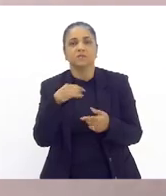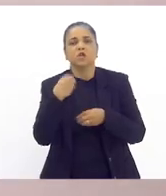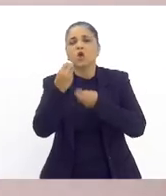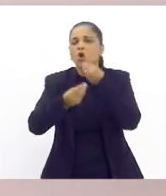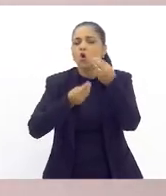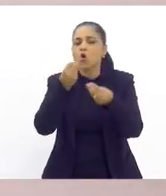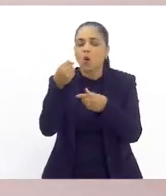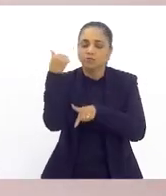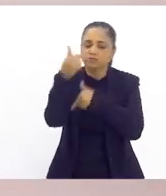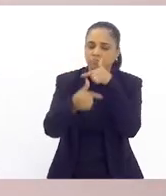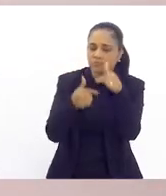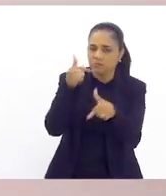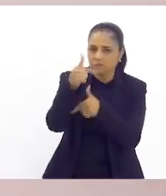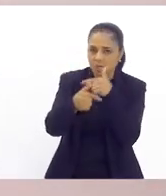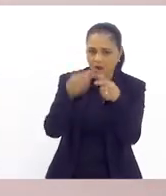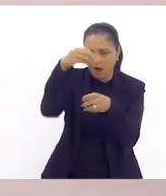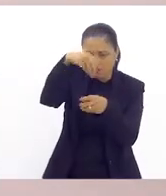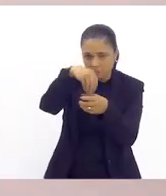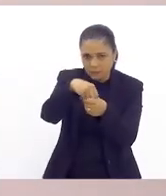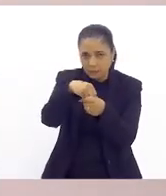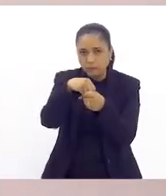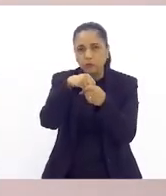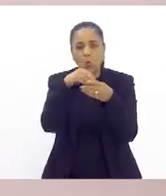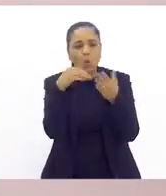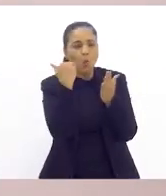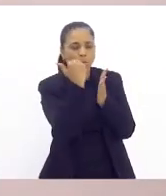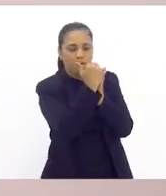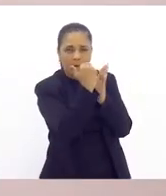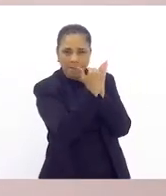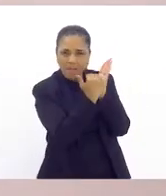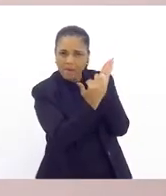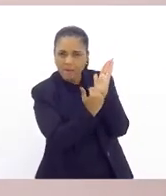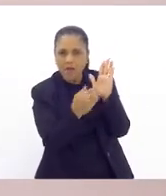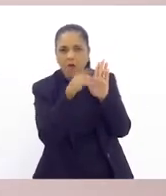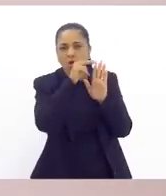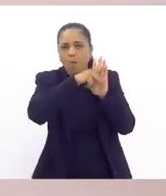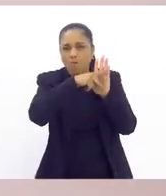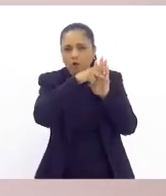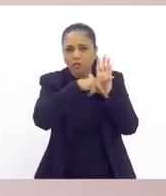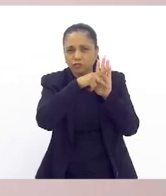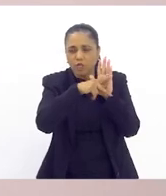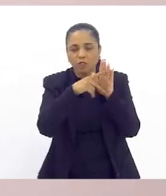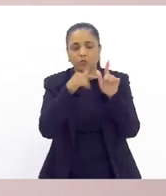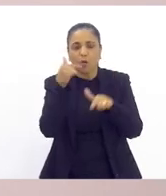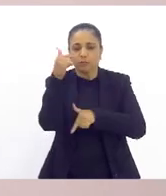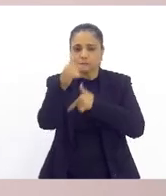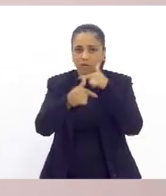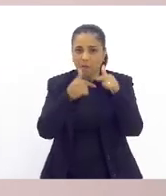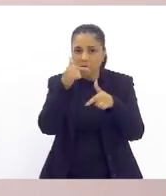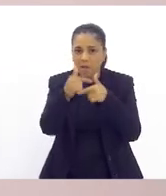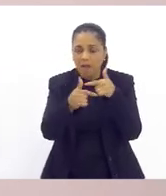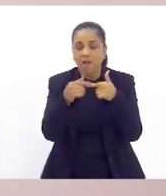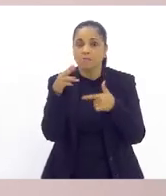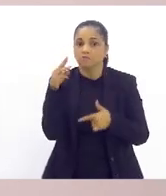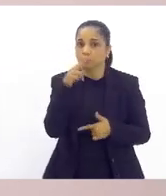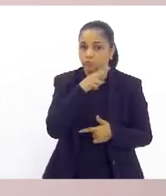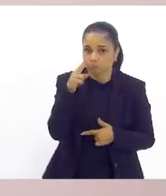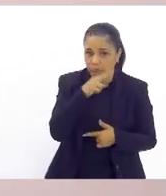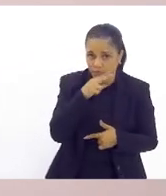é que a gente funciona como é que a gente tem plano de redundância para fazer atendimento em quando estamos em situações de contingência